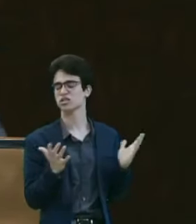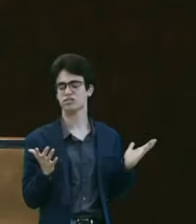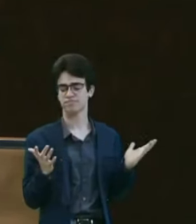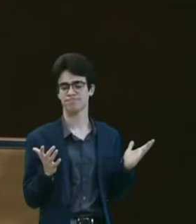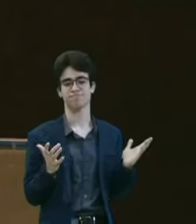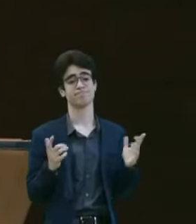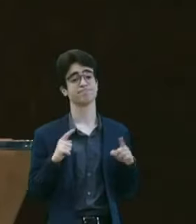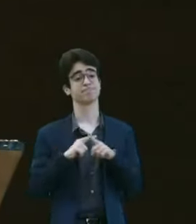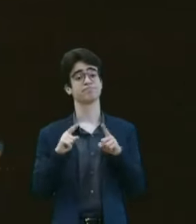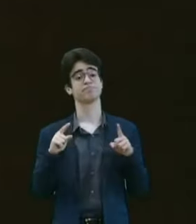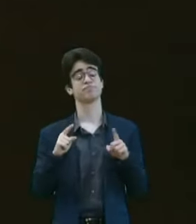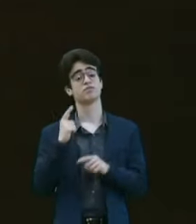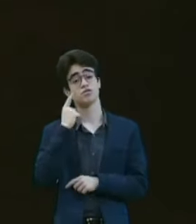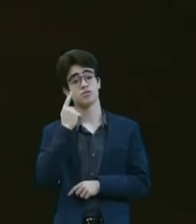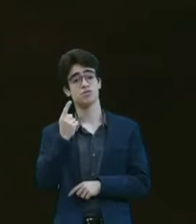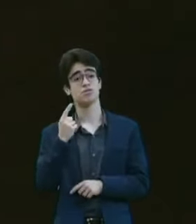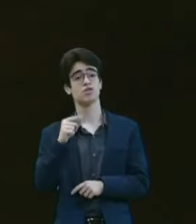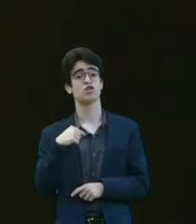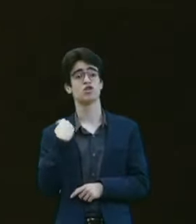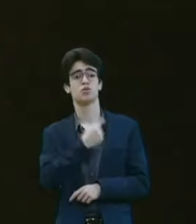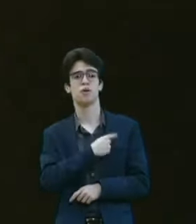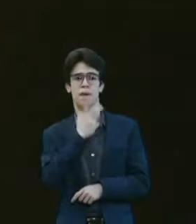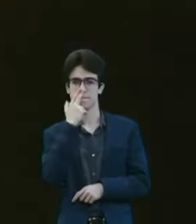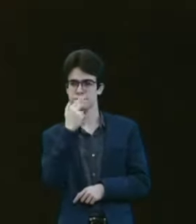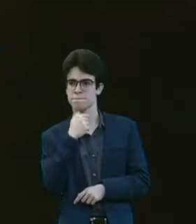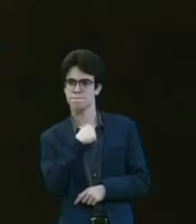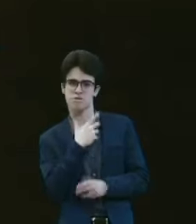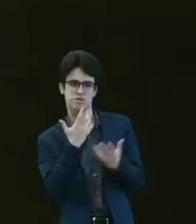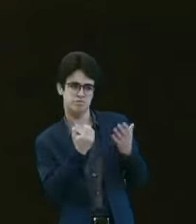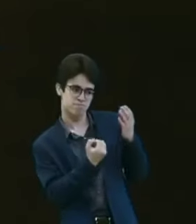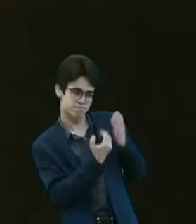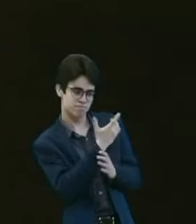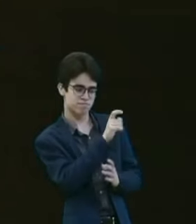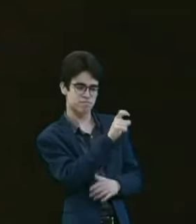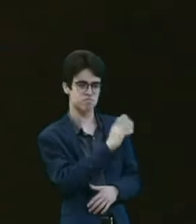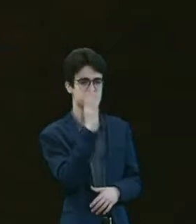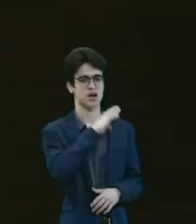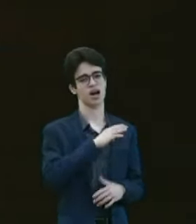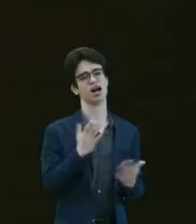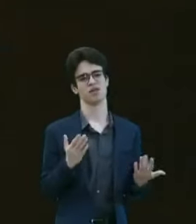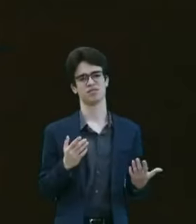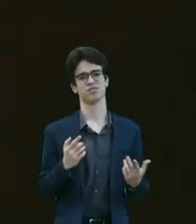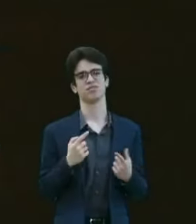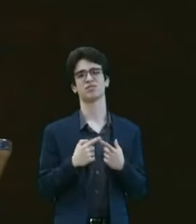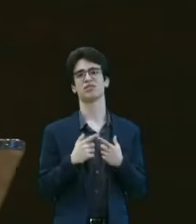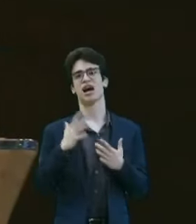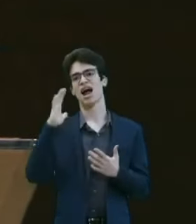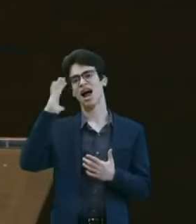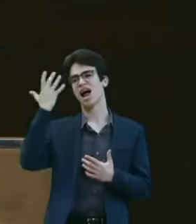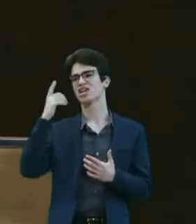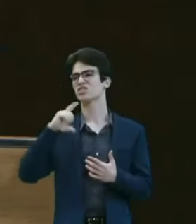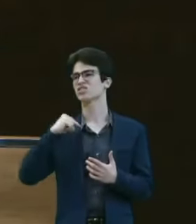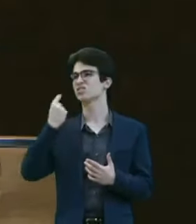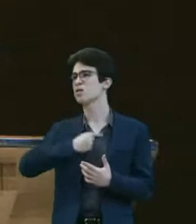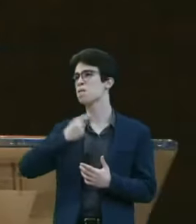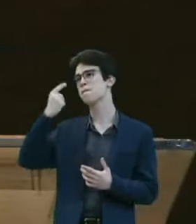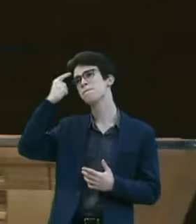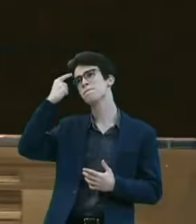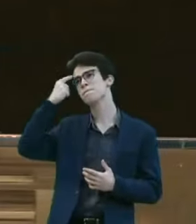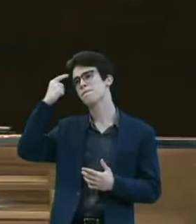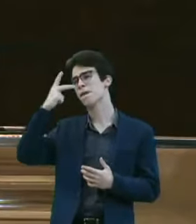E é interessante a nossa capacidade de criar vilões. Eu creio que ela está de alguma maneira conectada com o nosso imaginário de que podemos